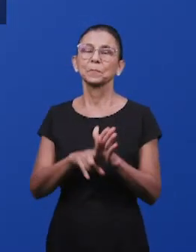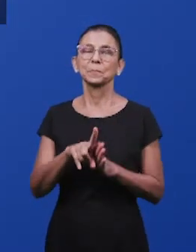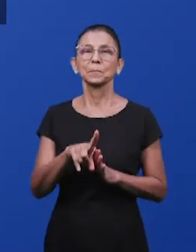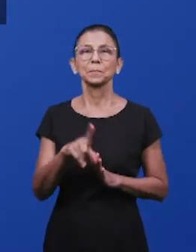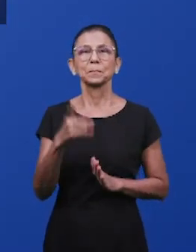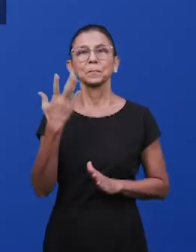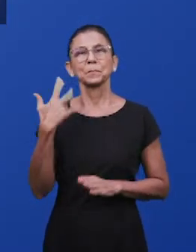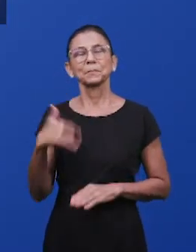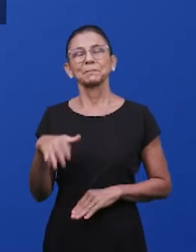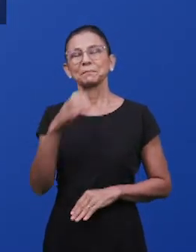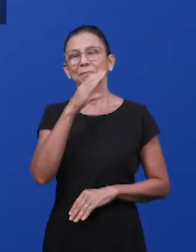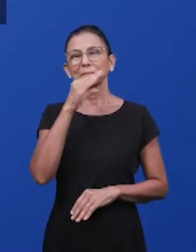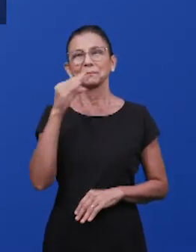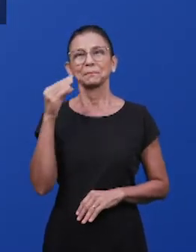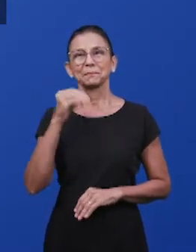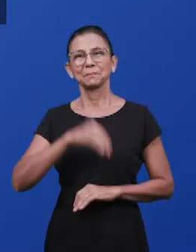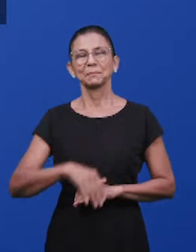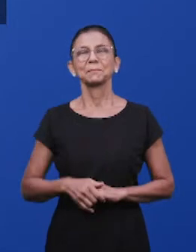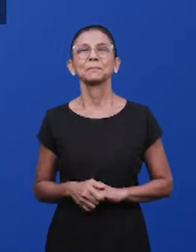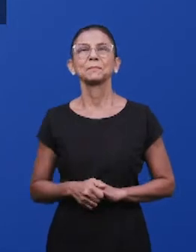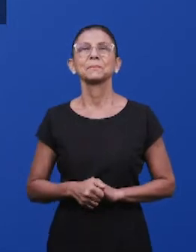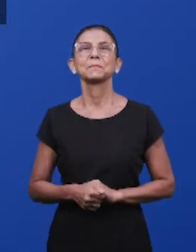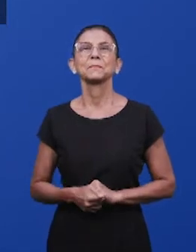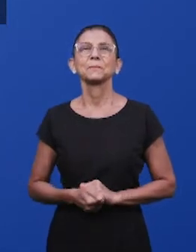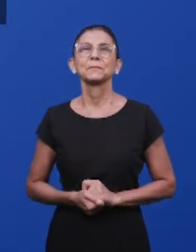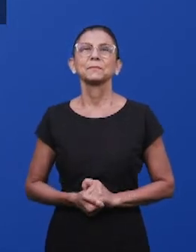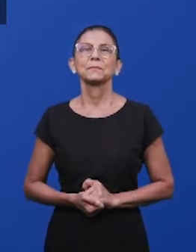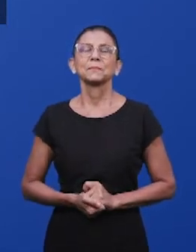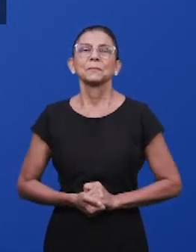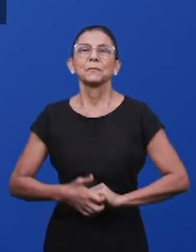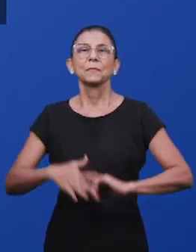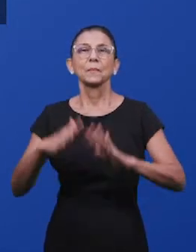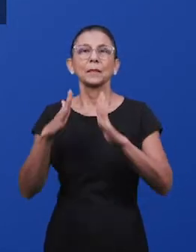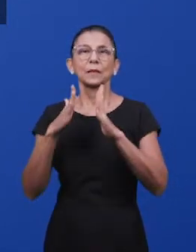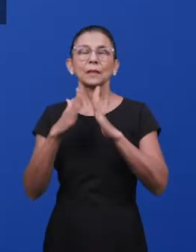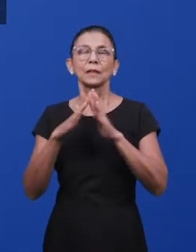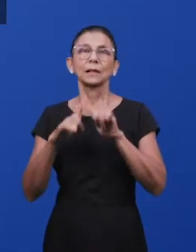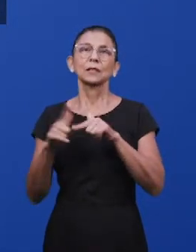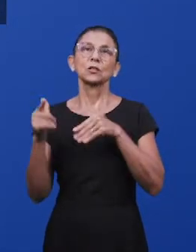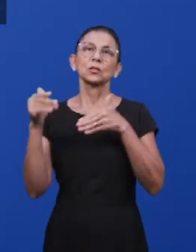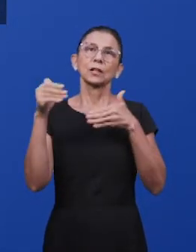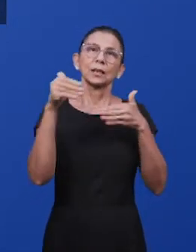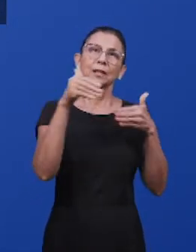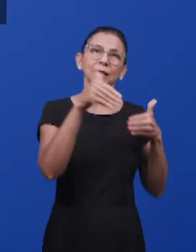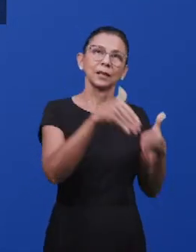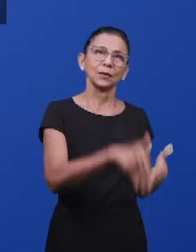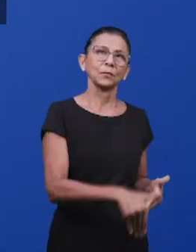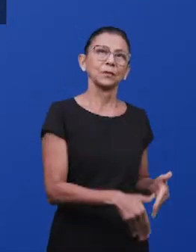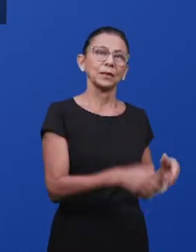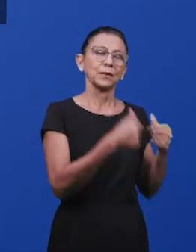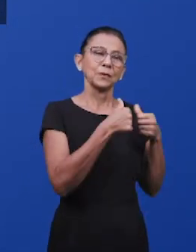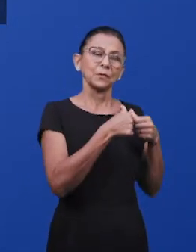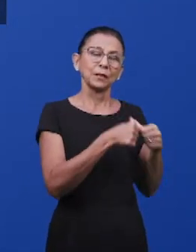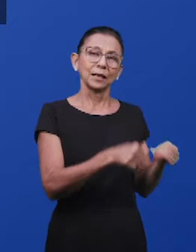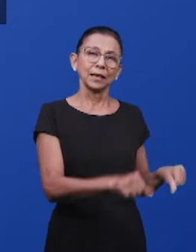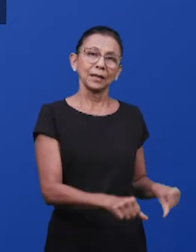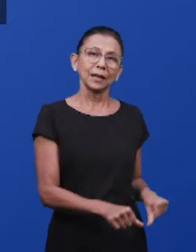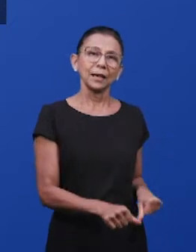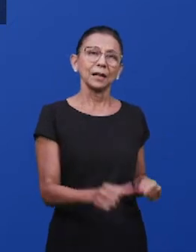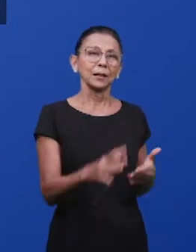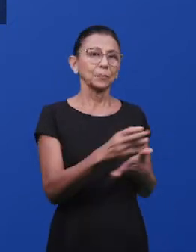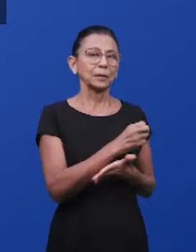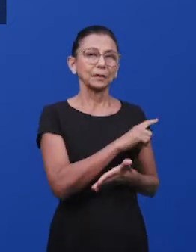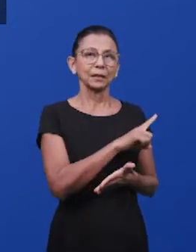crianças intermediárias e adolescentes. A igreja infiel não será arrebatada,